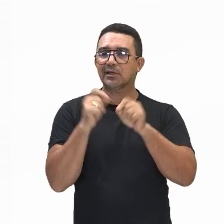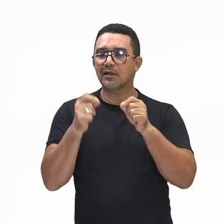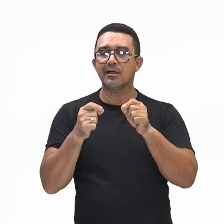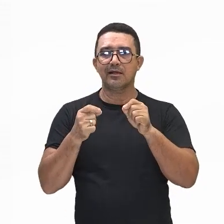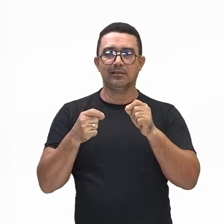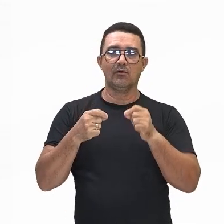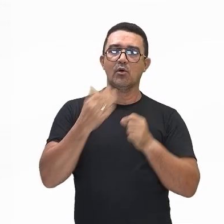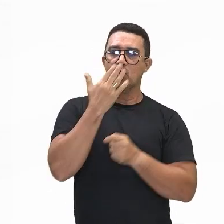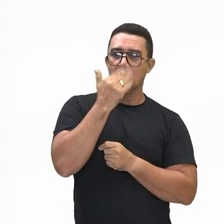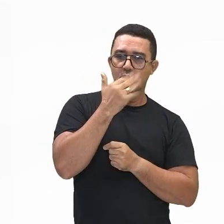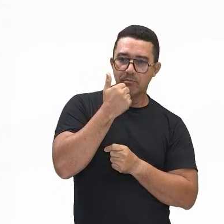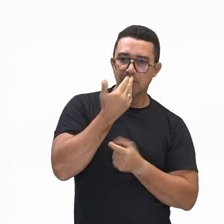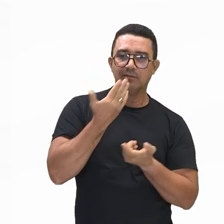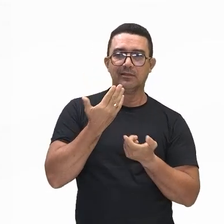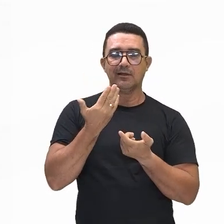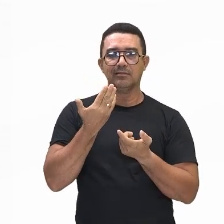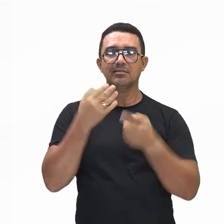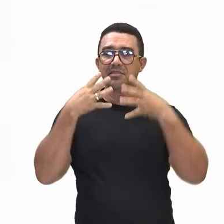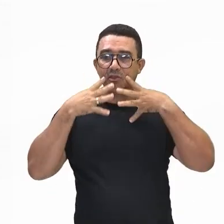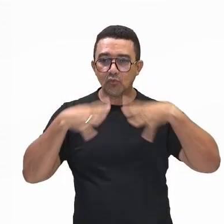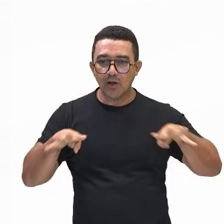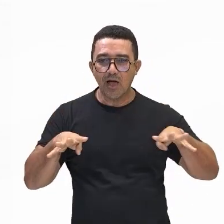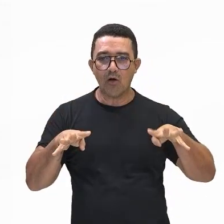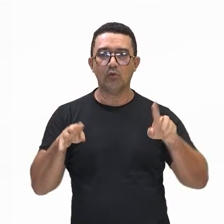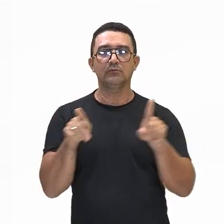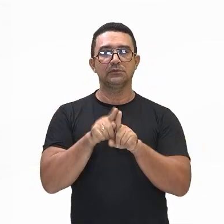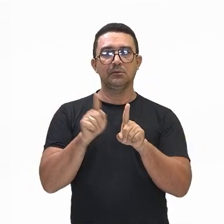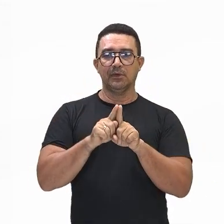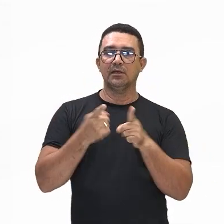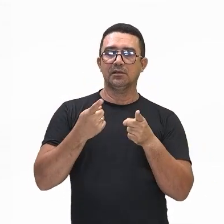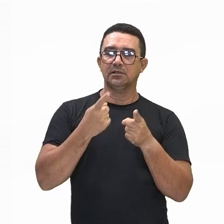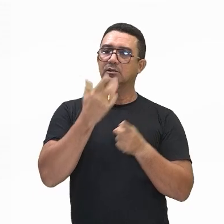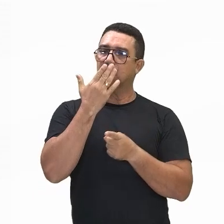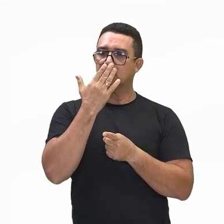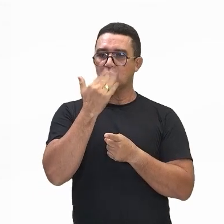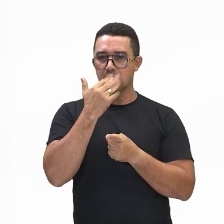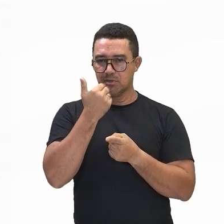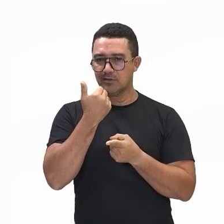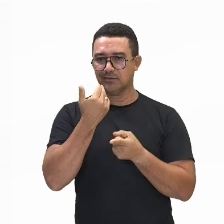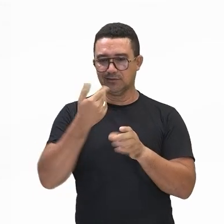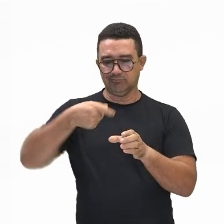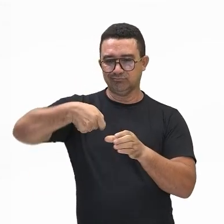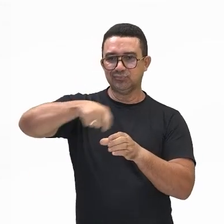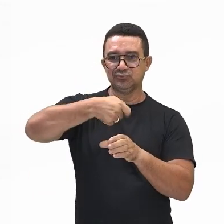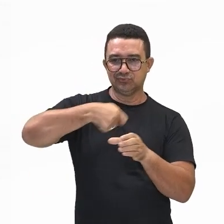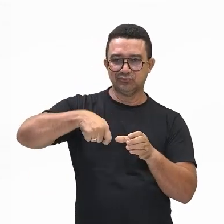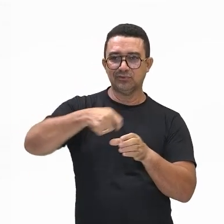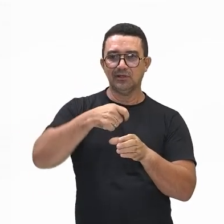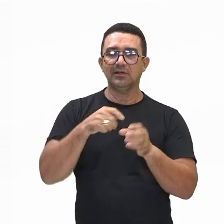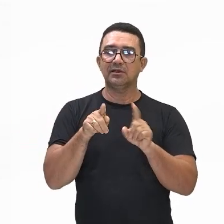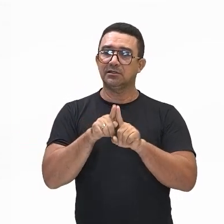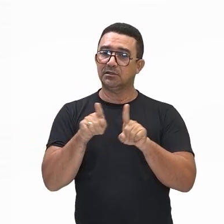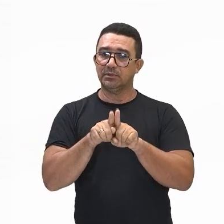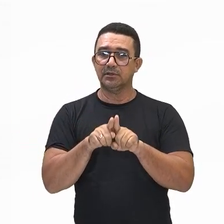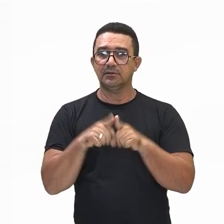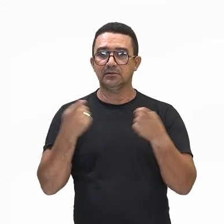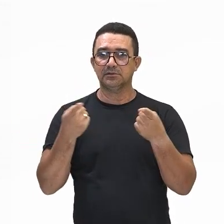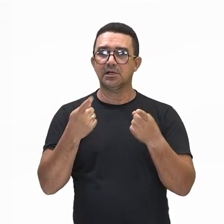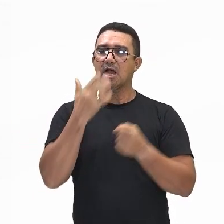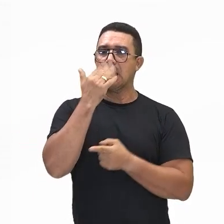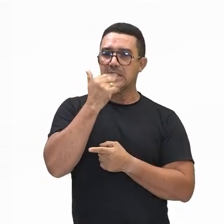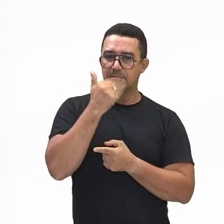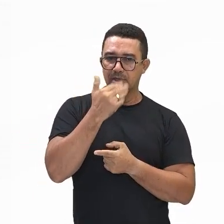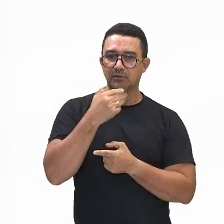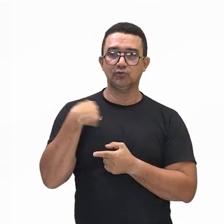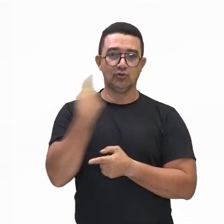alimentos, tanto na parte de in natura quanto de processados, que pegou ali a parte de industrialização. Além disso, além dos alimentos,